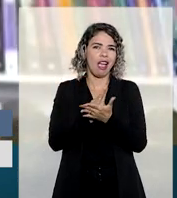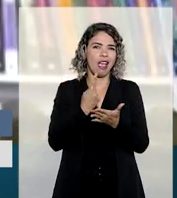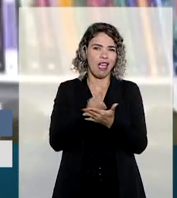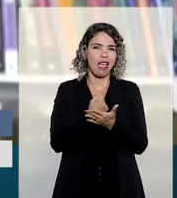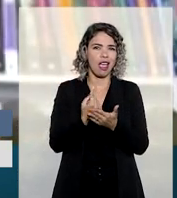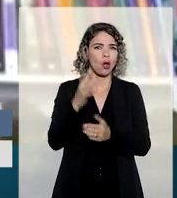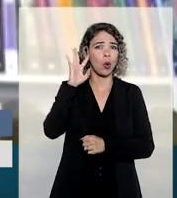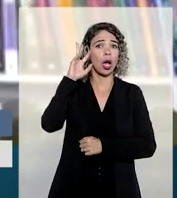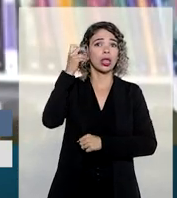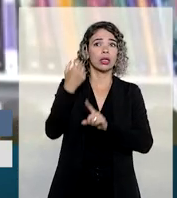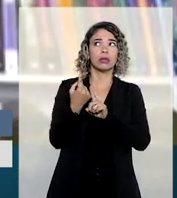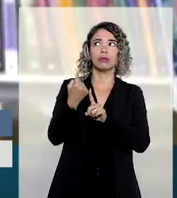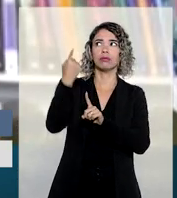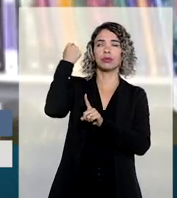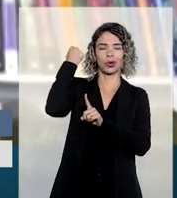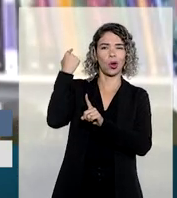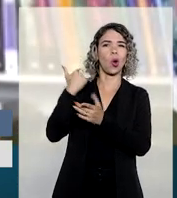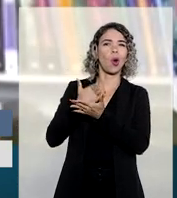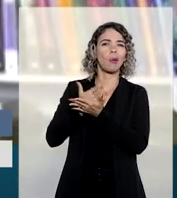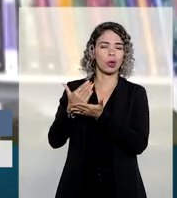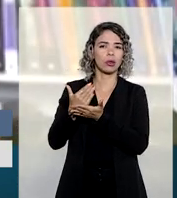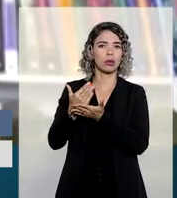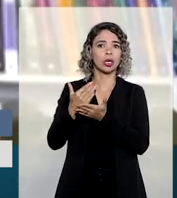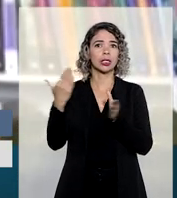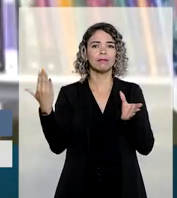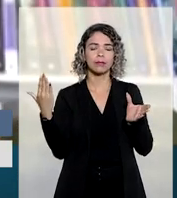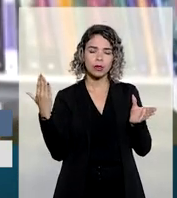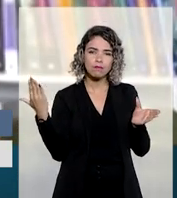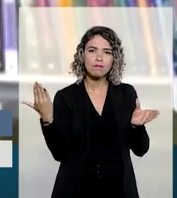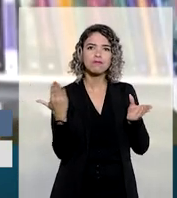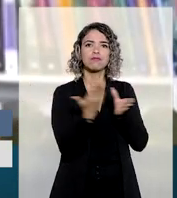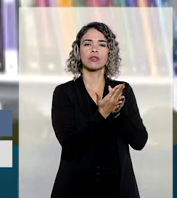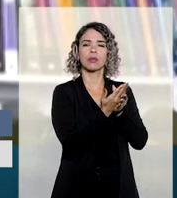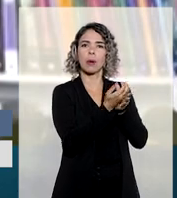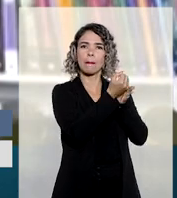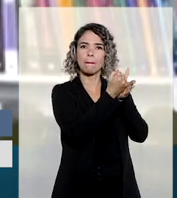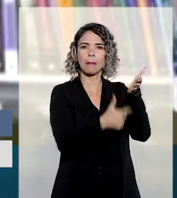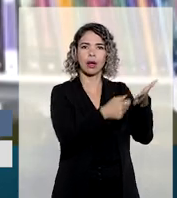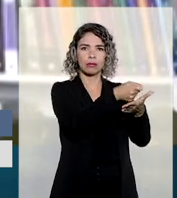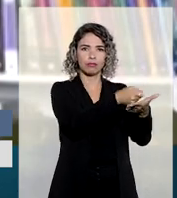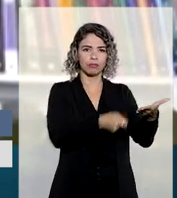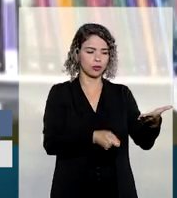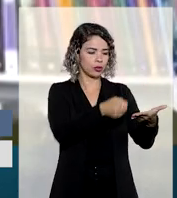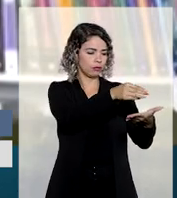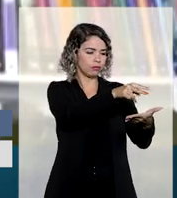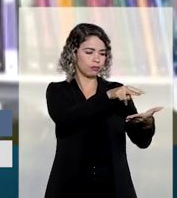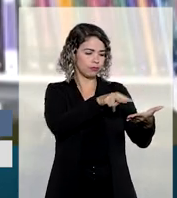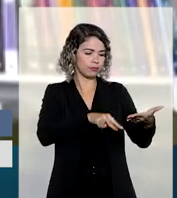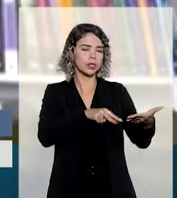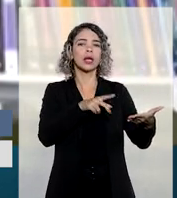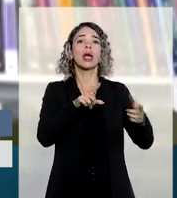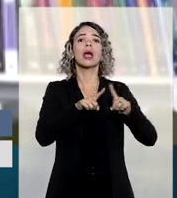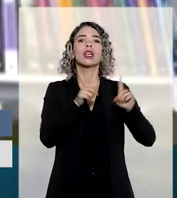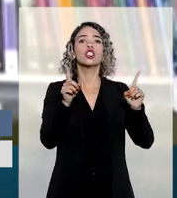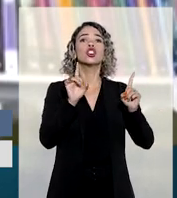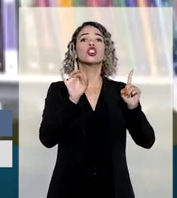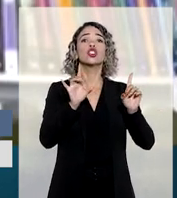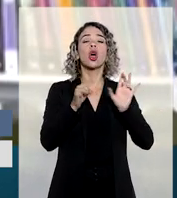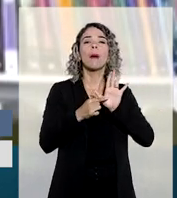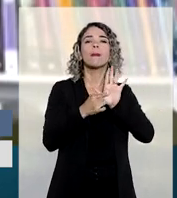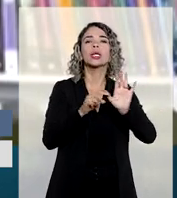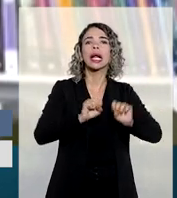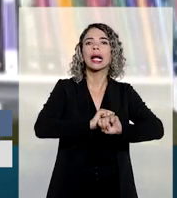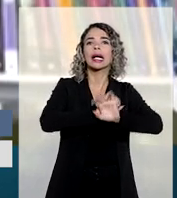com relação a essas decisões no Tribunal de Origem. Os embargos de declaração foram então opostos na origem para justamente esclarecer